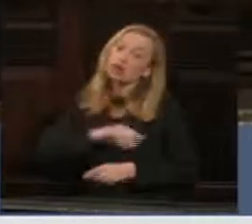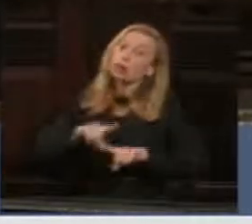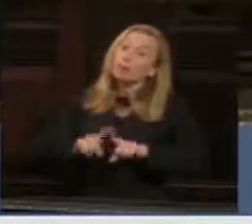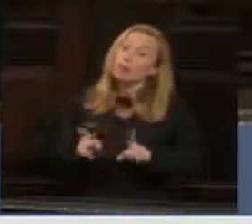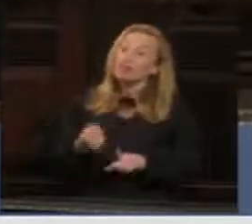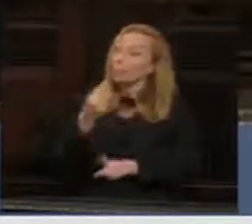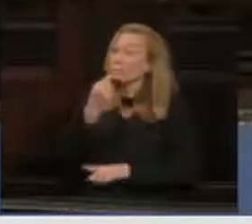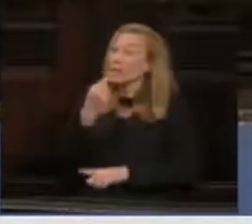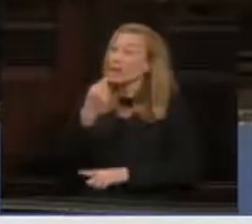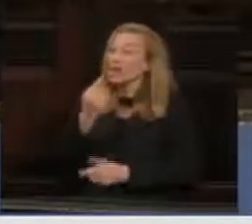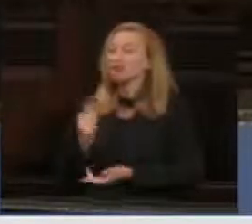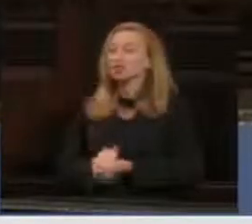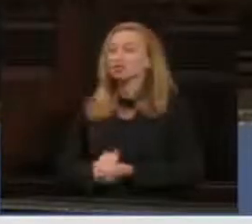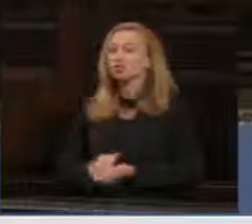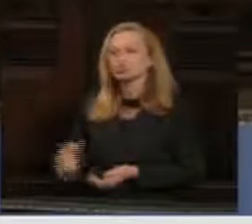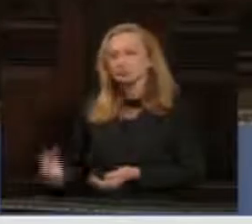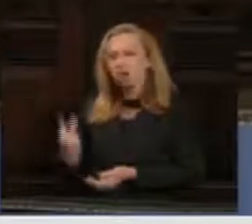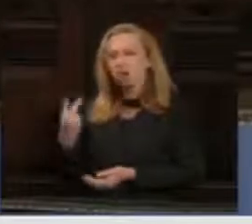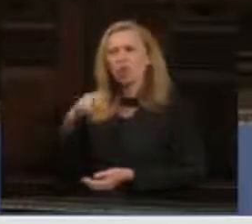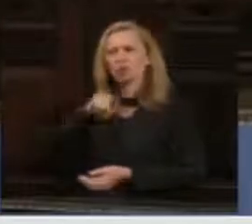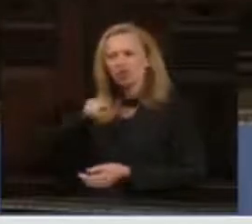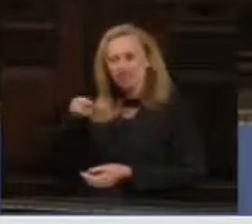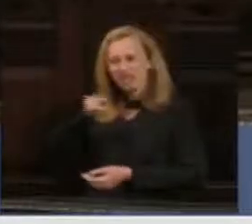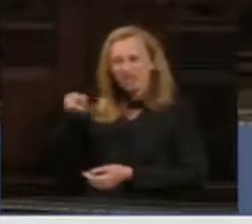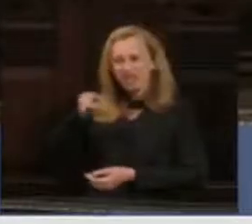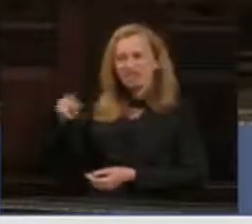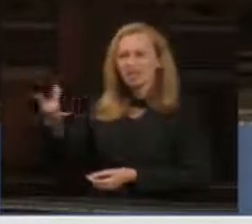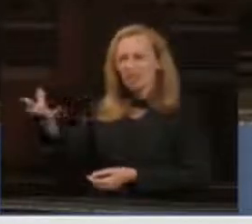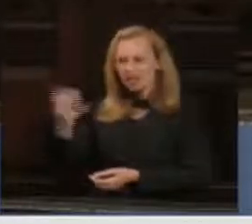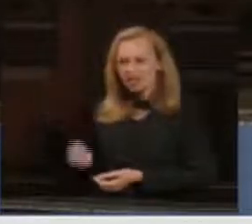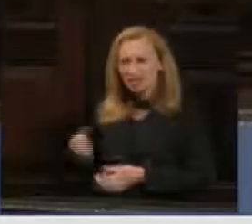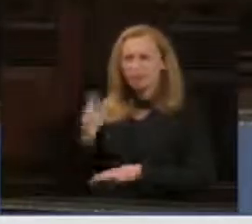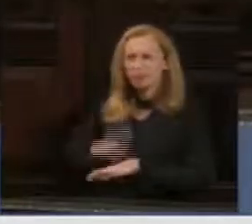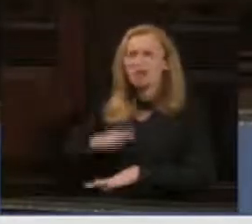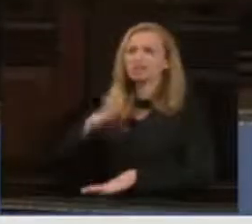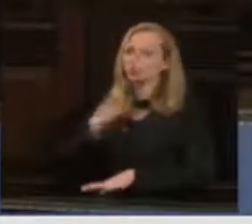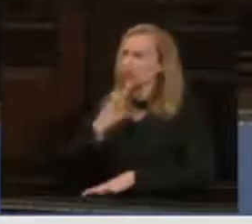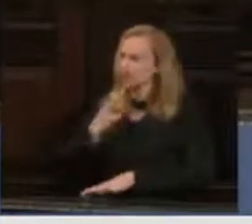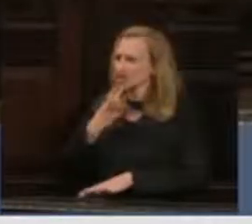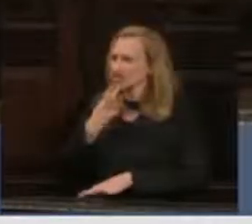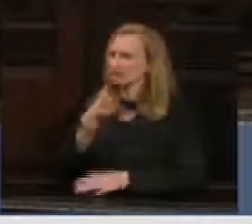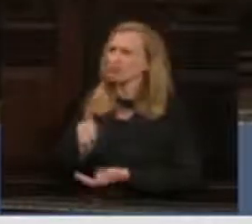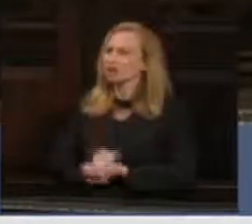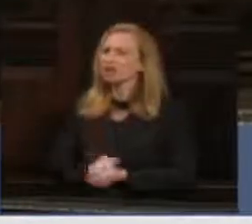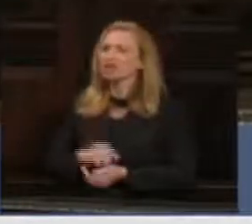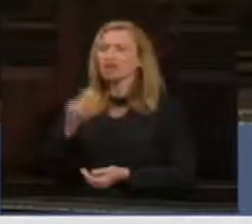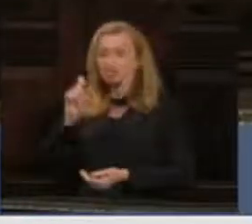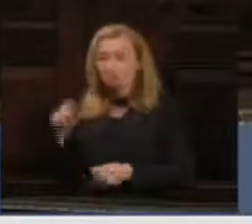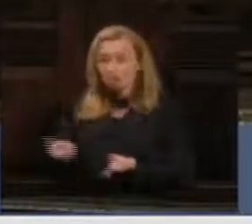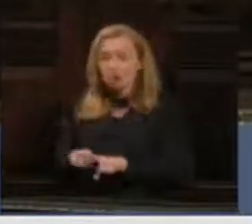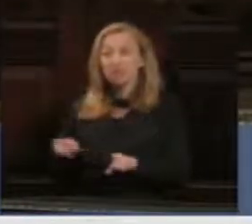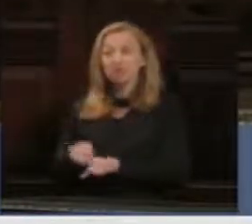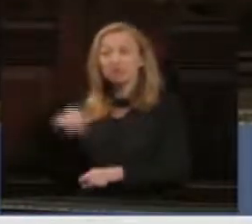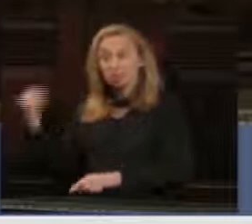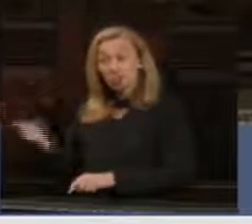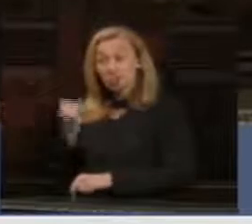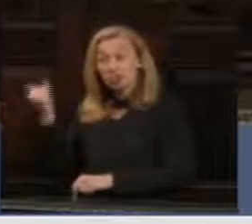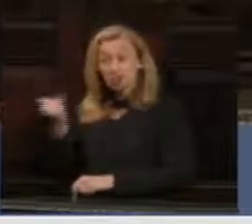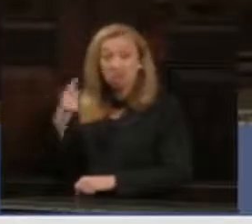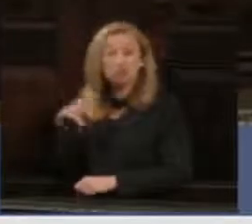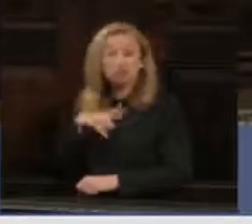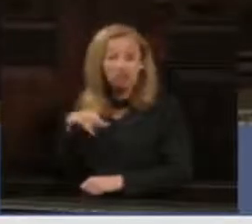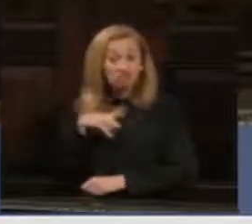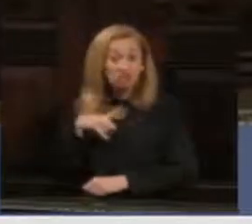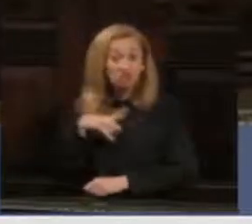do valor desses profissionais, do conhecimento que eles têm e da importância que eles têm para